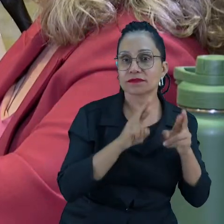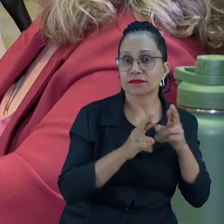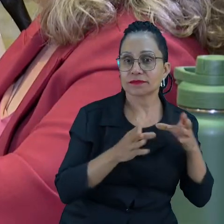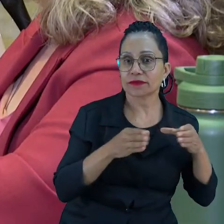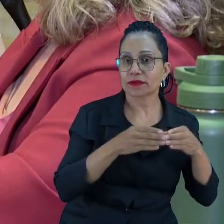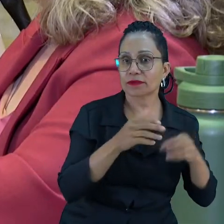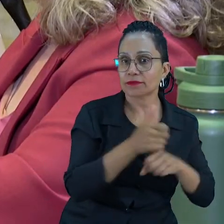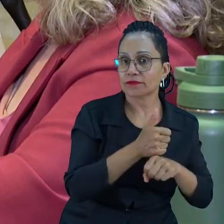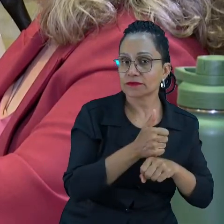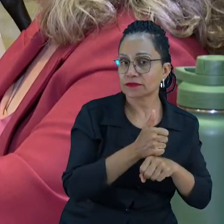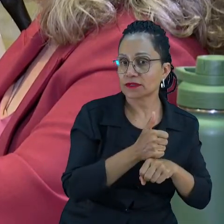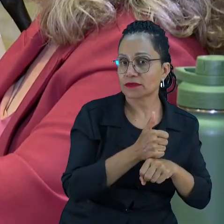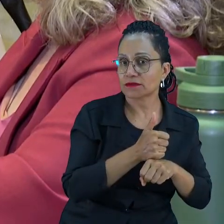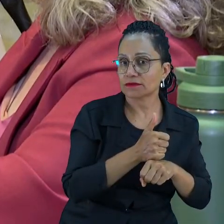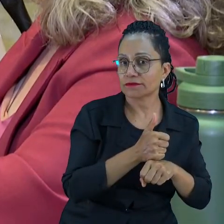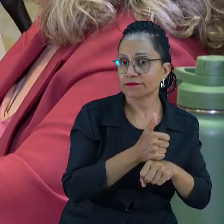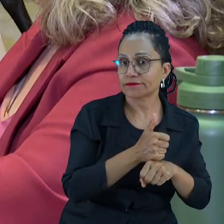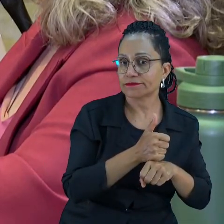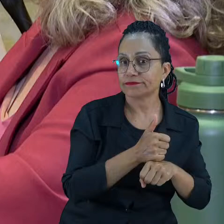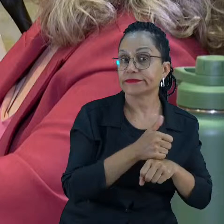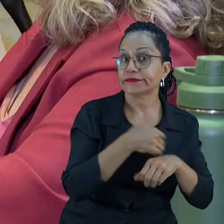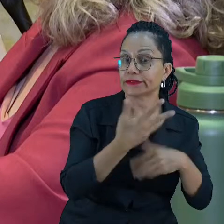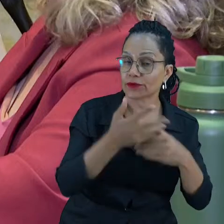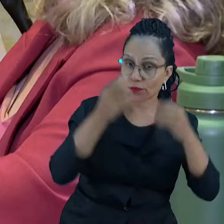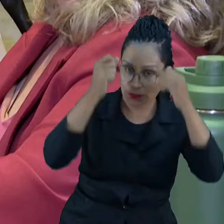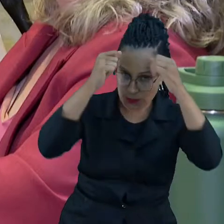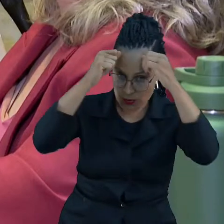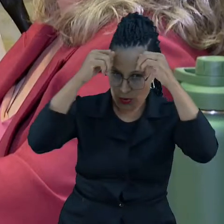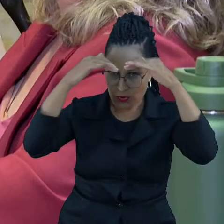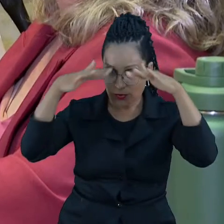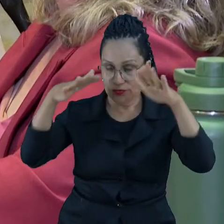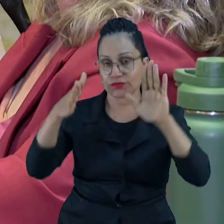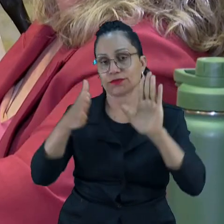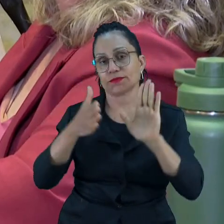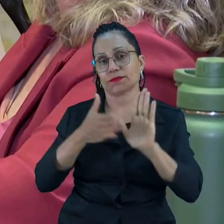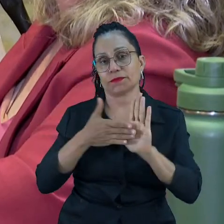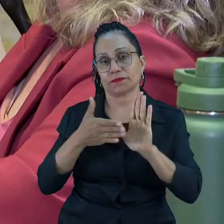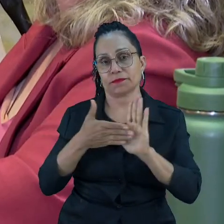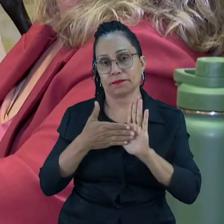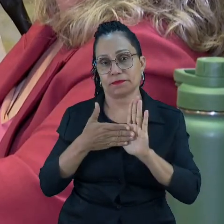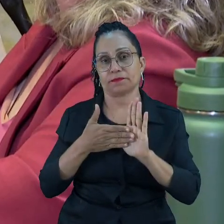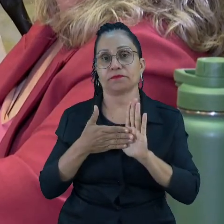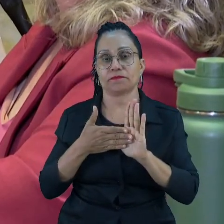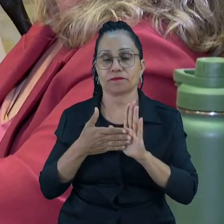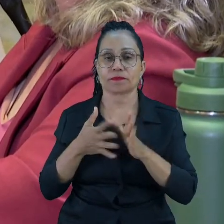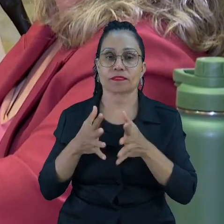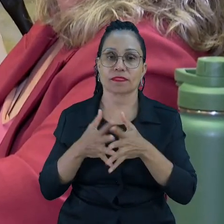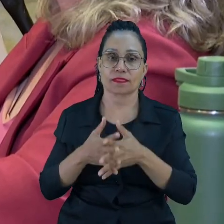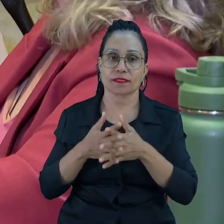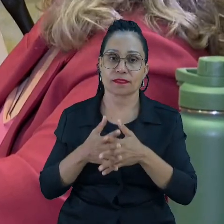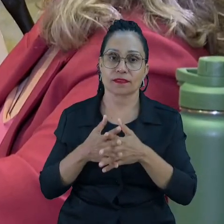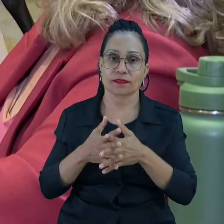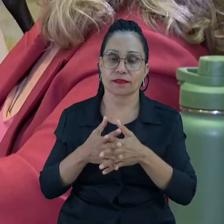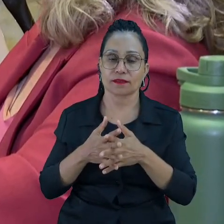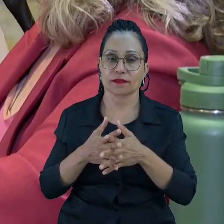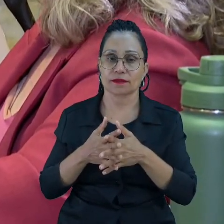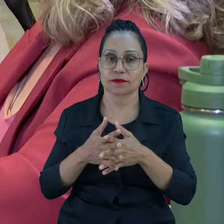bem. Quando se fala de autismo, né, que eu acho que é uma pauta hoje, ela é até muito conflitiva, porque existem muitos